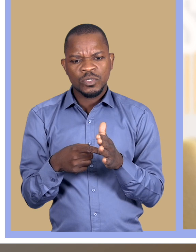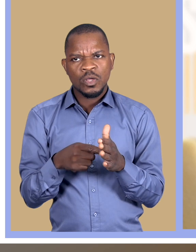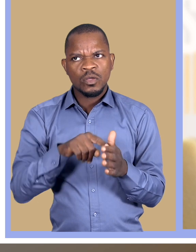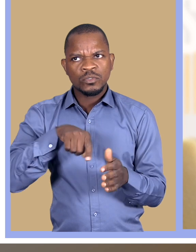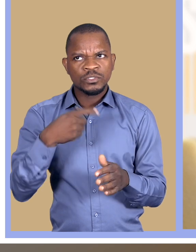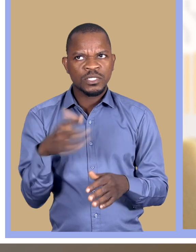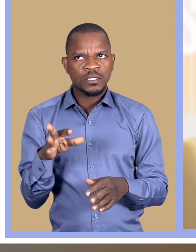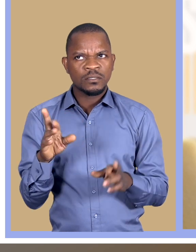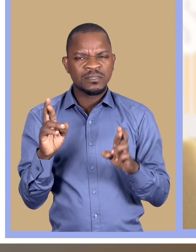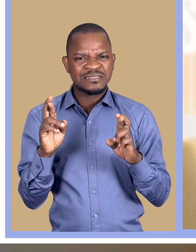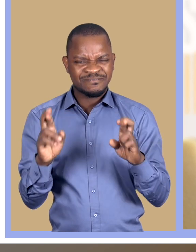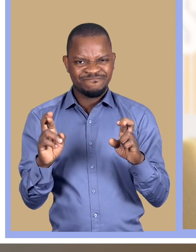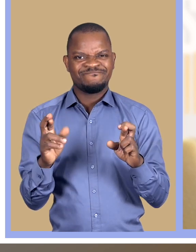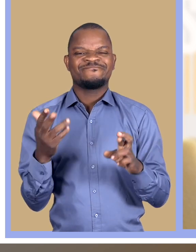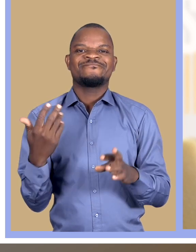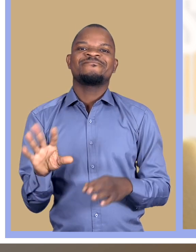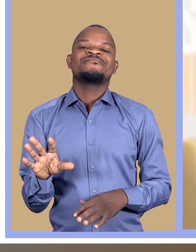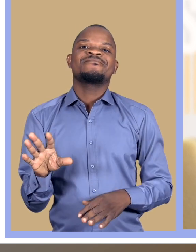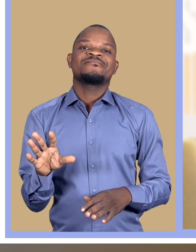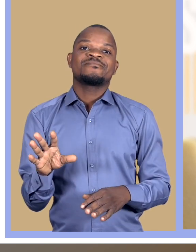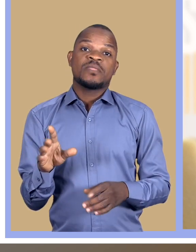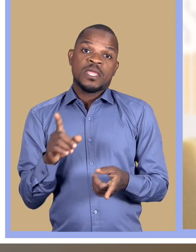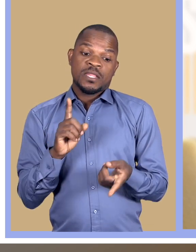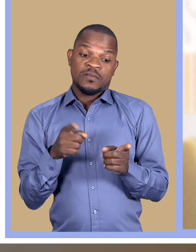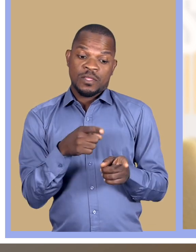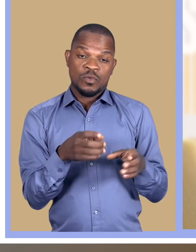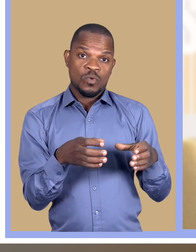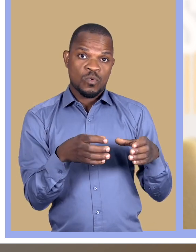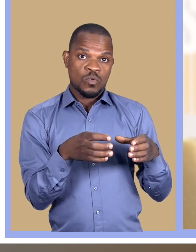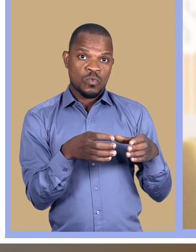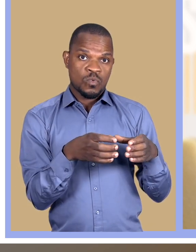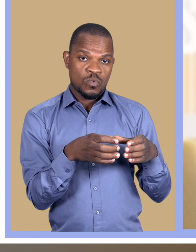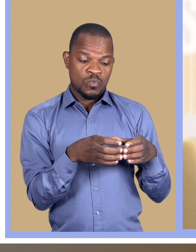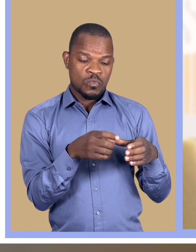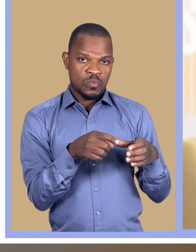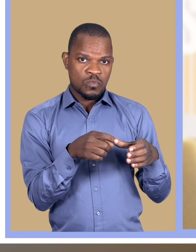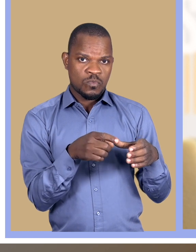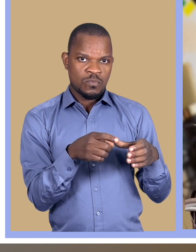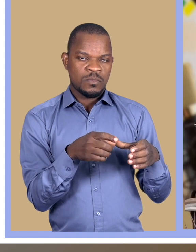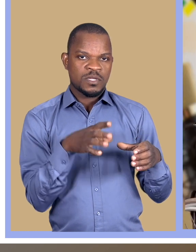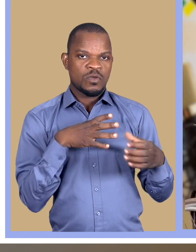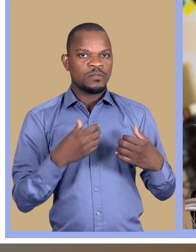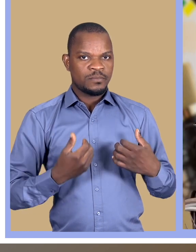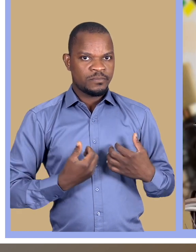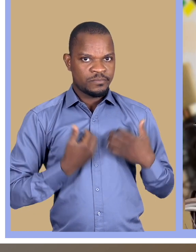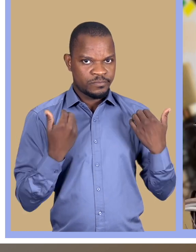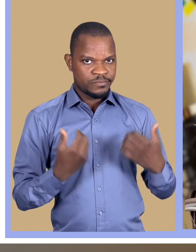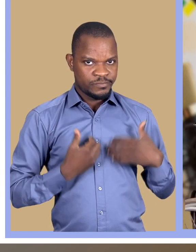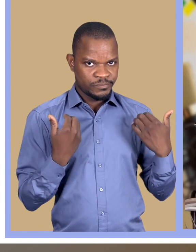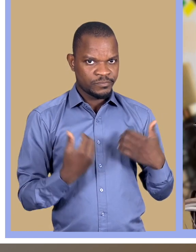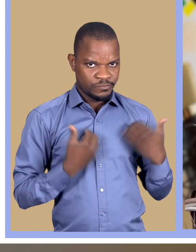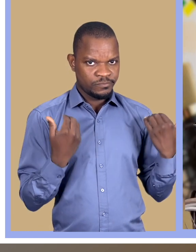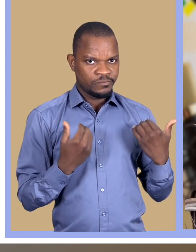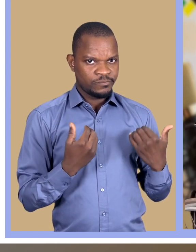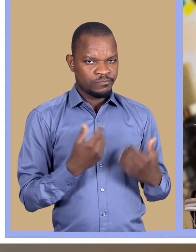e deve ser pelo fato do próprio movimento Geração Consciente ser de jovens, aberto a todos os jovens,